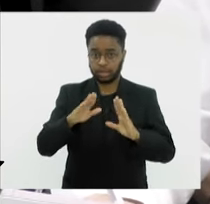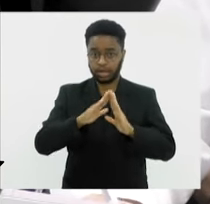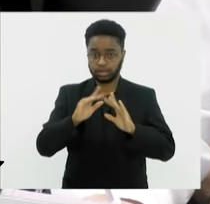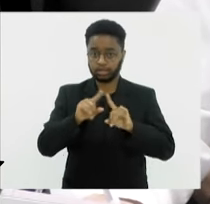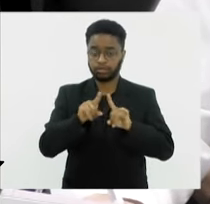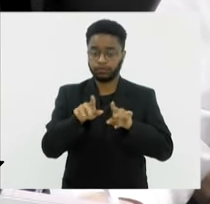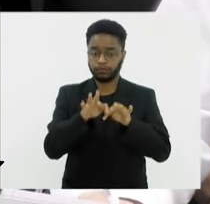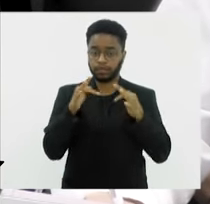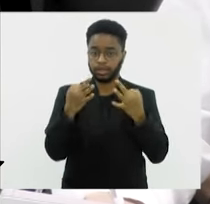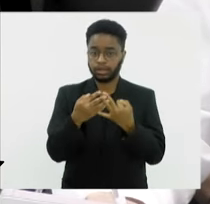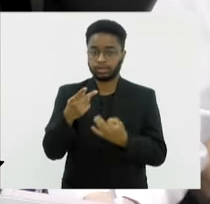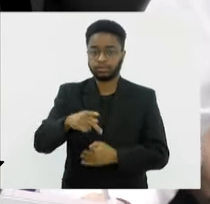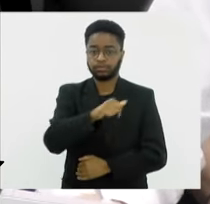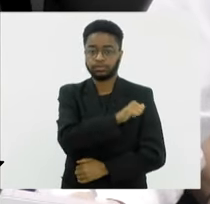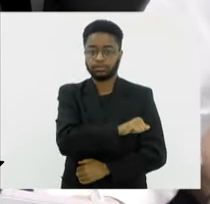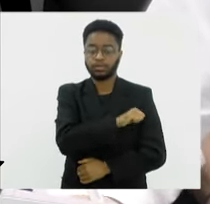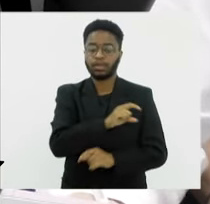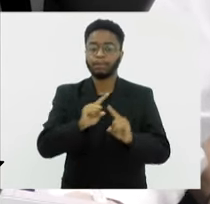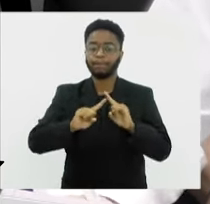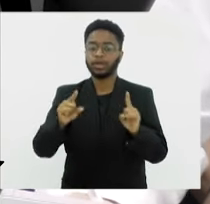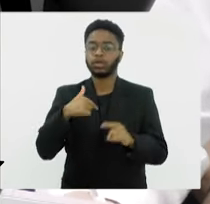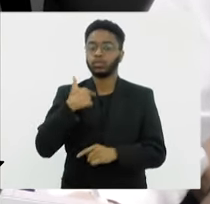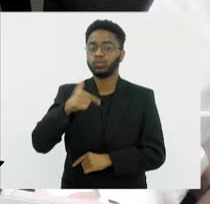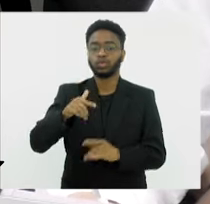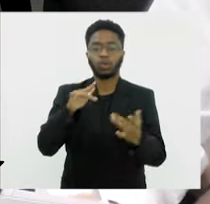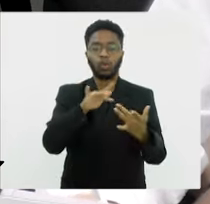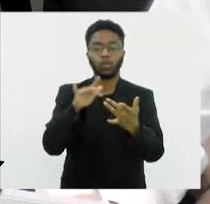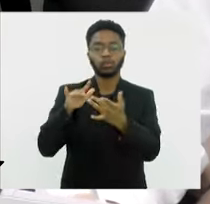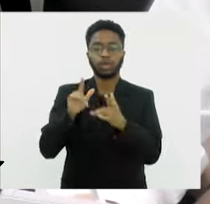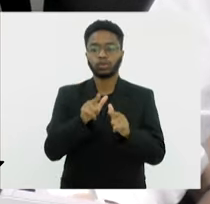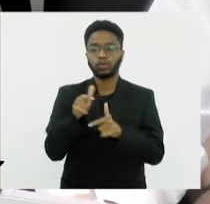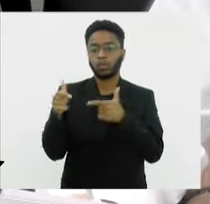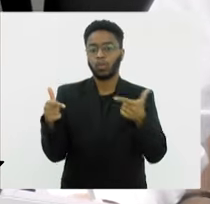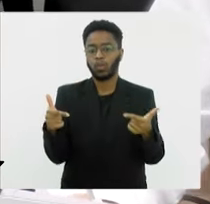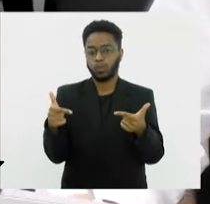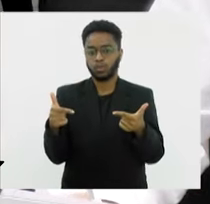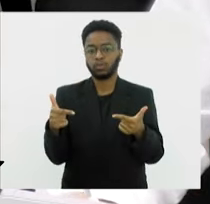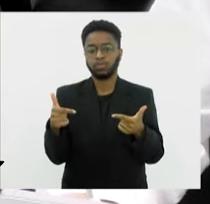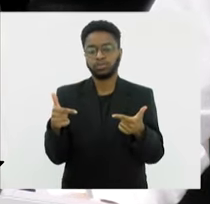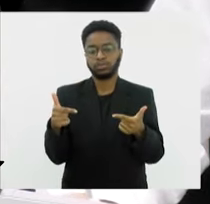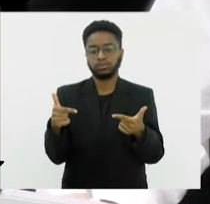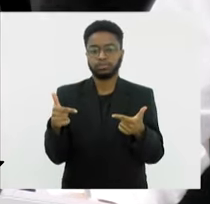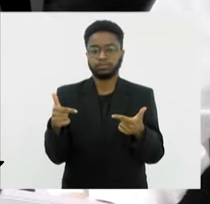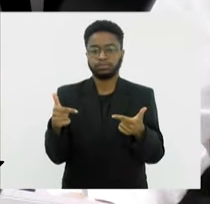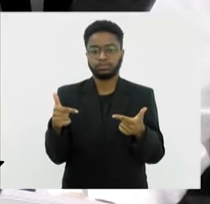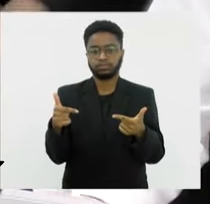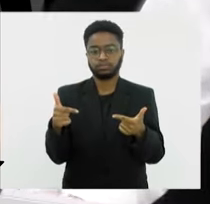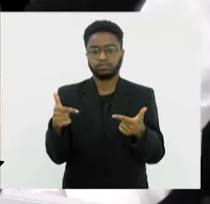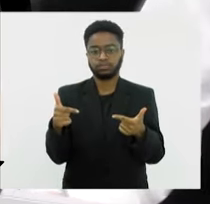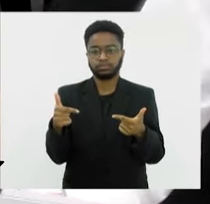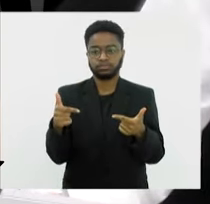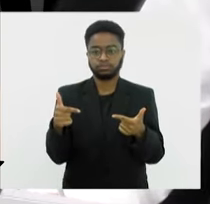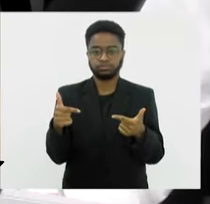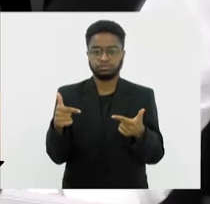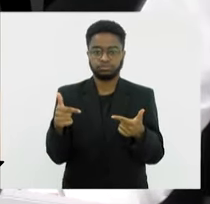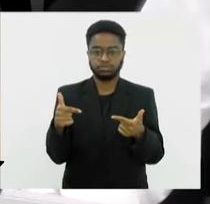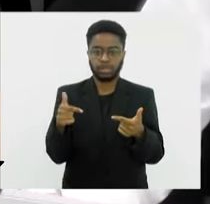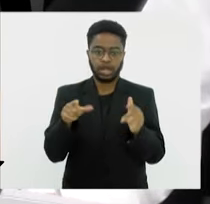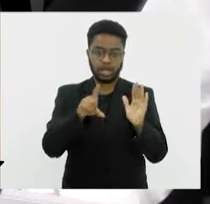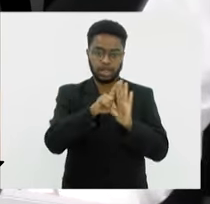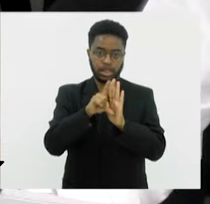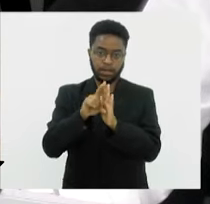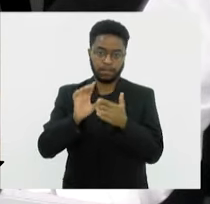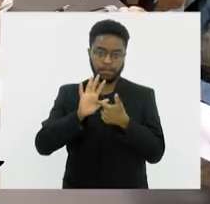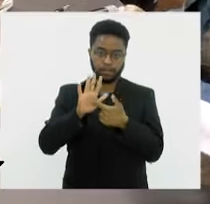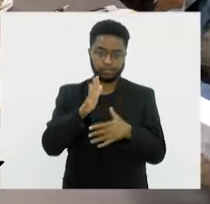Janeiro. Agora, eu não tive acesso aos outros possíveis casos de prejudicabilidade.